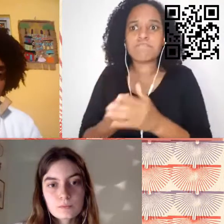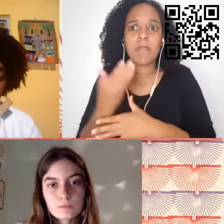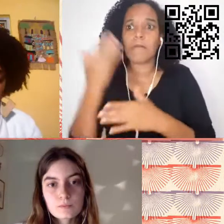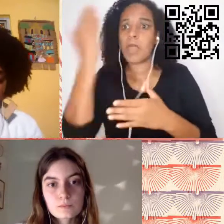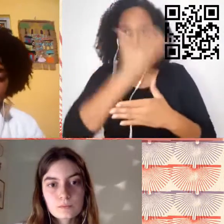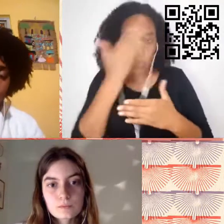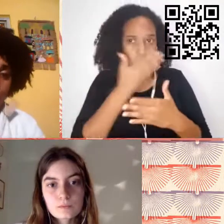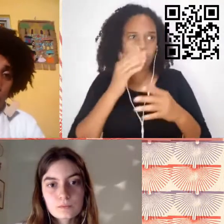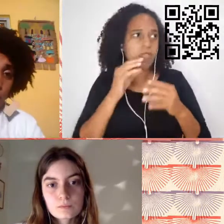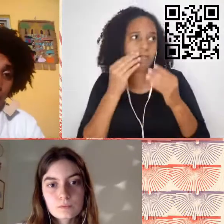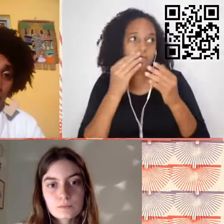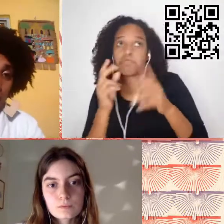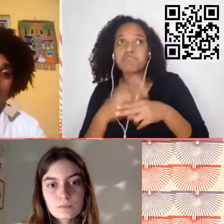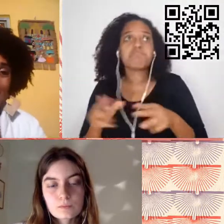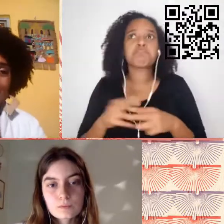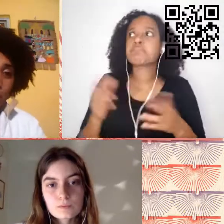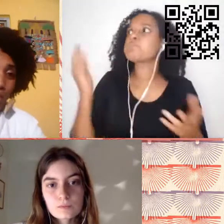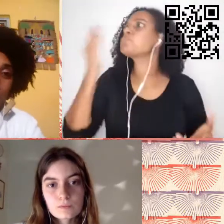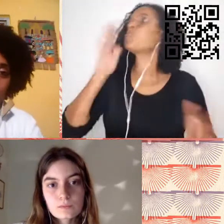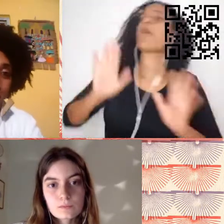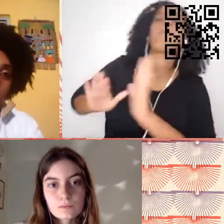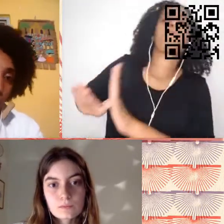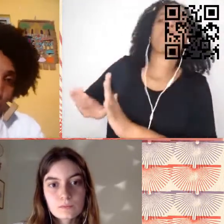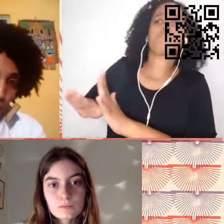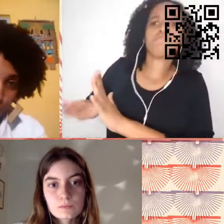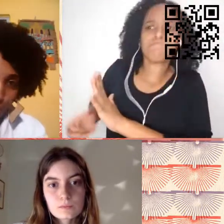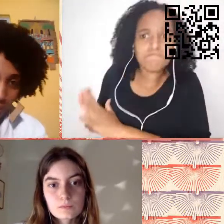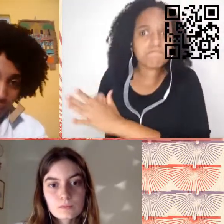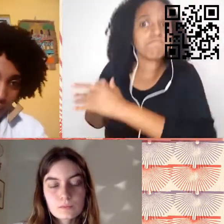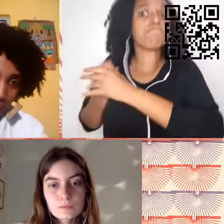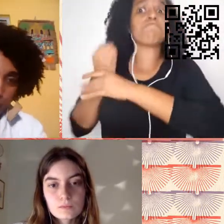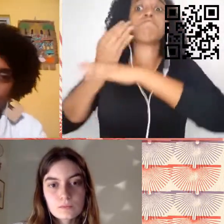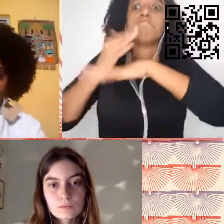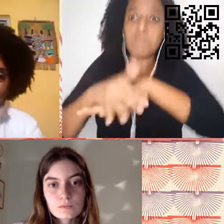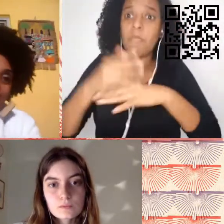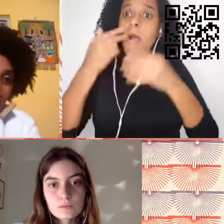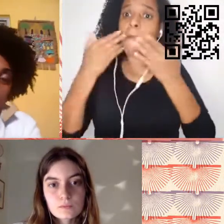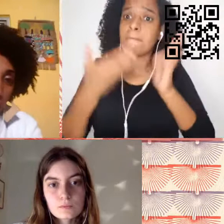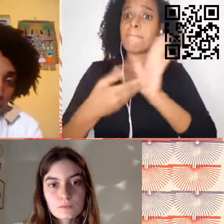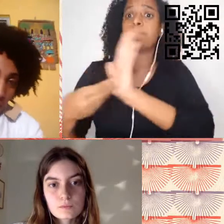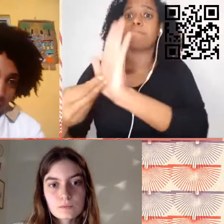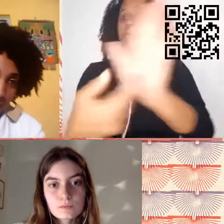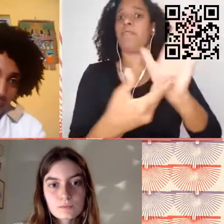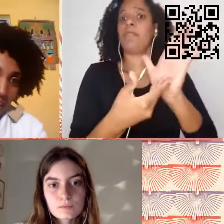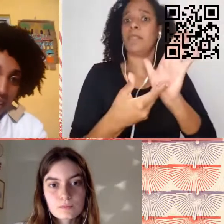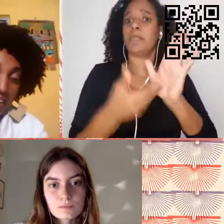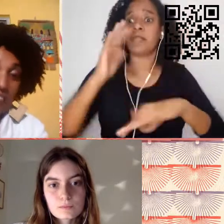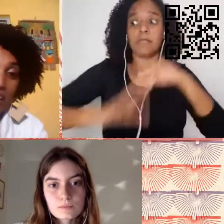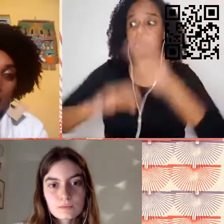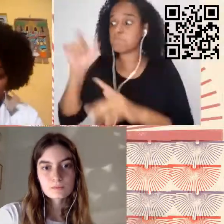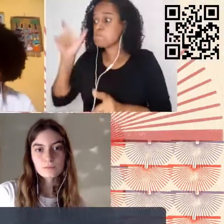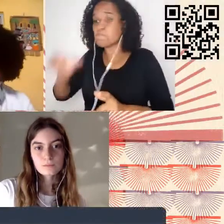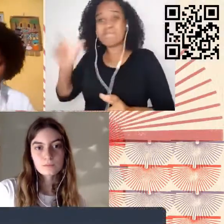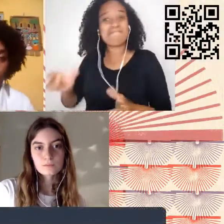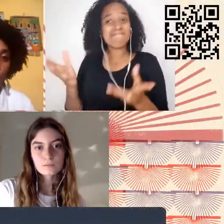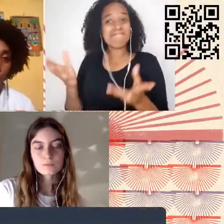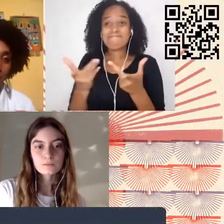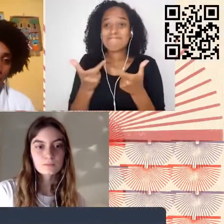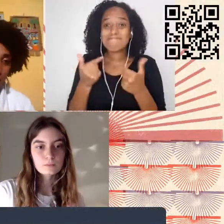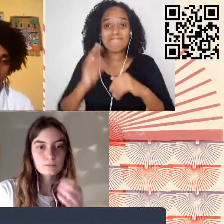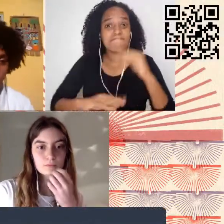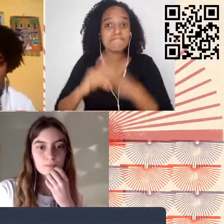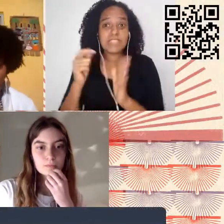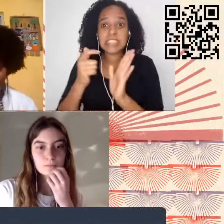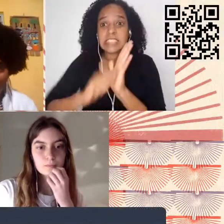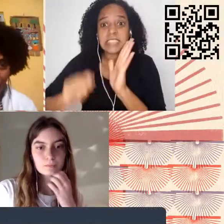invisibilizado. Nós temos aqui escritores fantásticos, autoras incríveis, que retomam